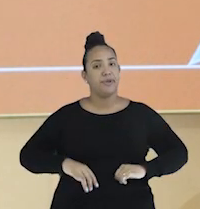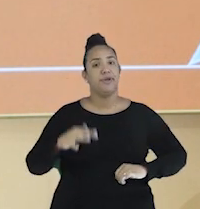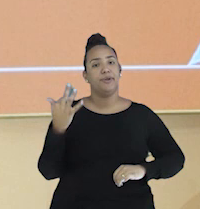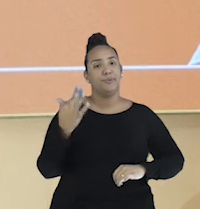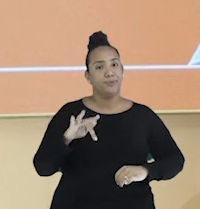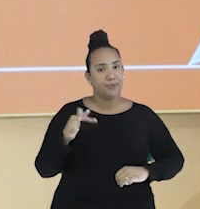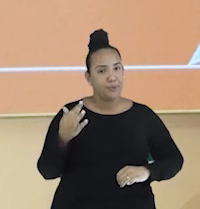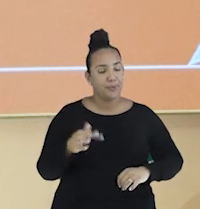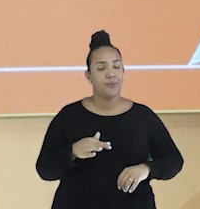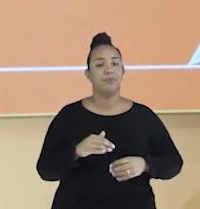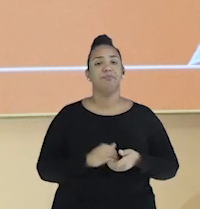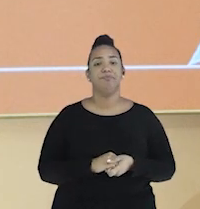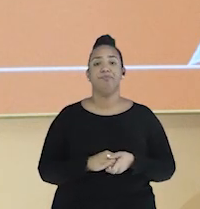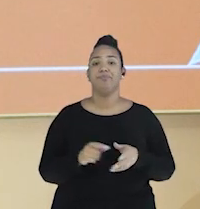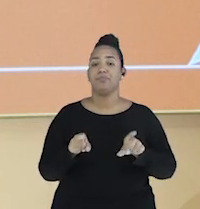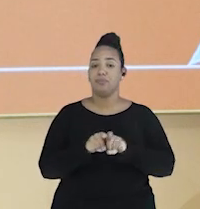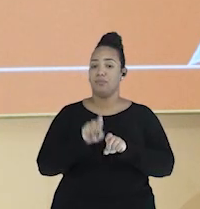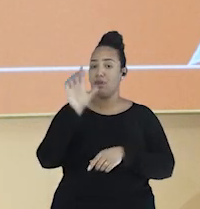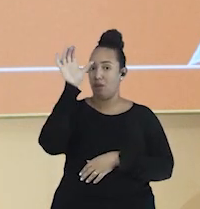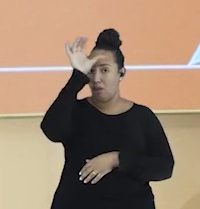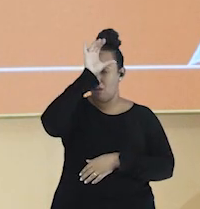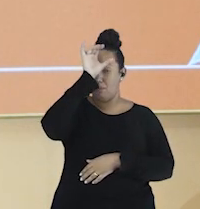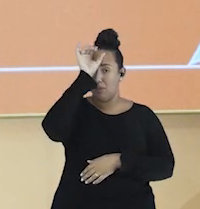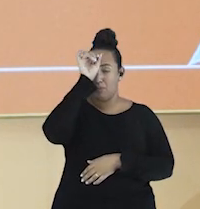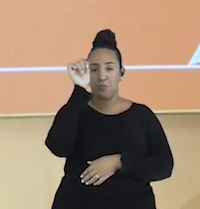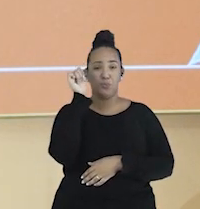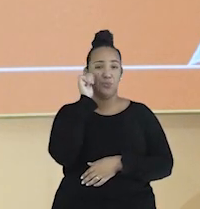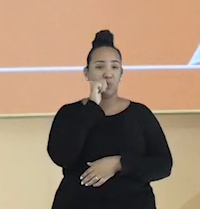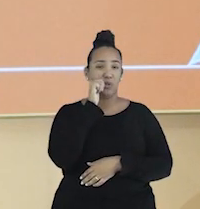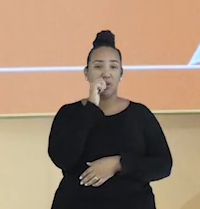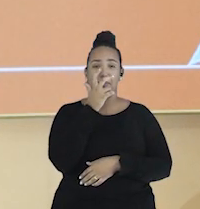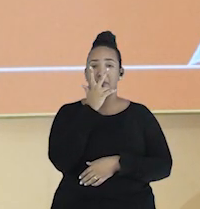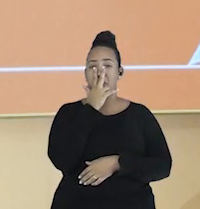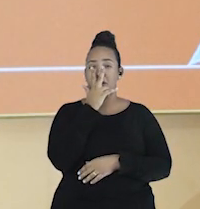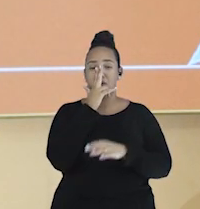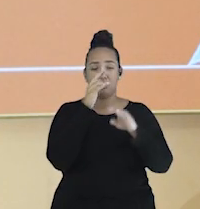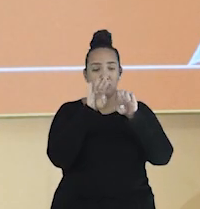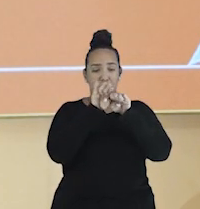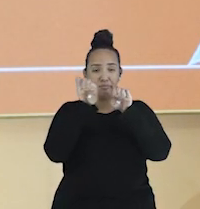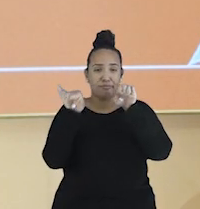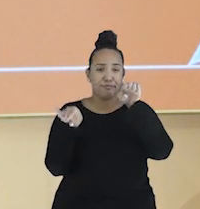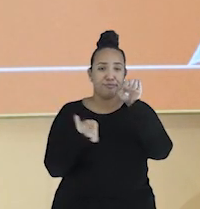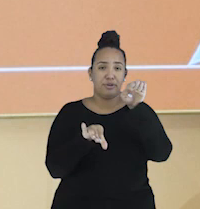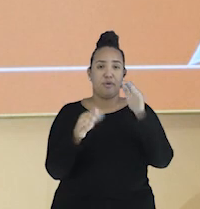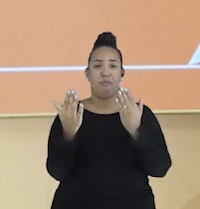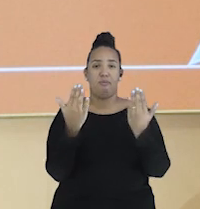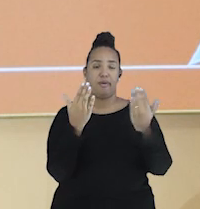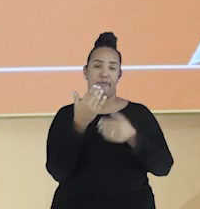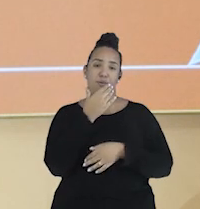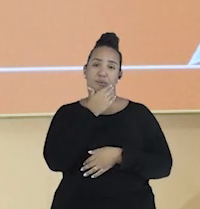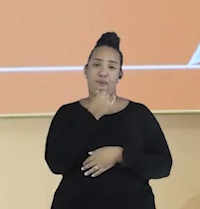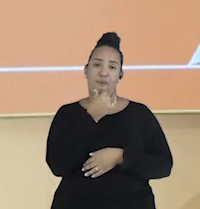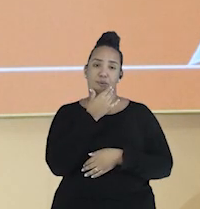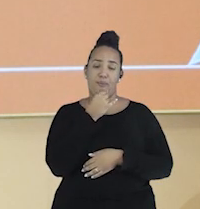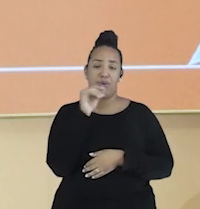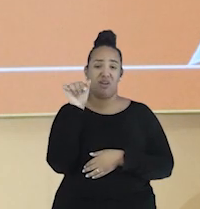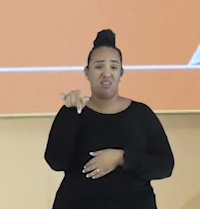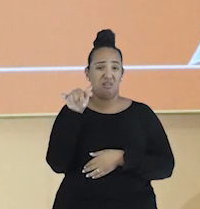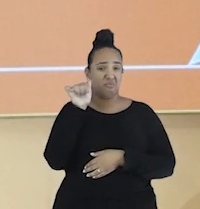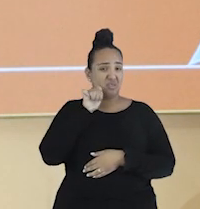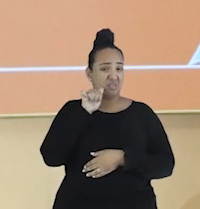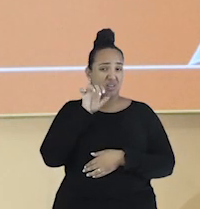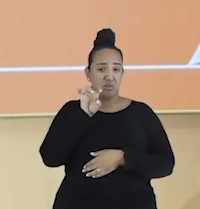humilhação. Entendemos que elas eram vistas como inferiores aos homens, sendo tratadas